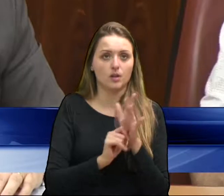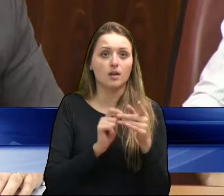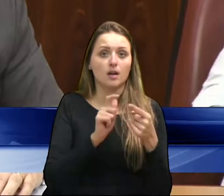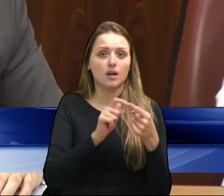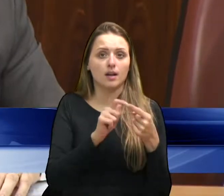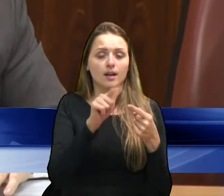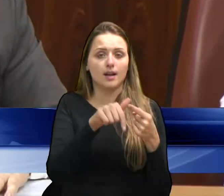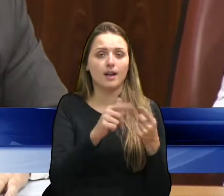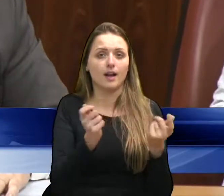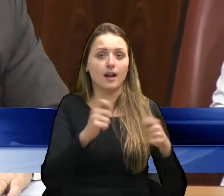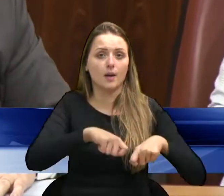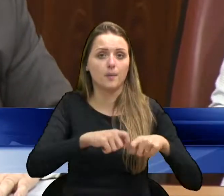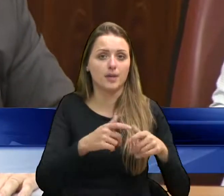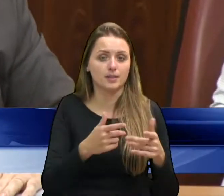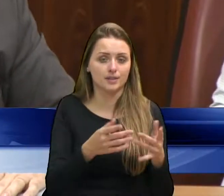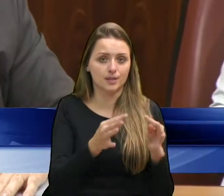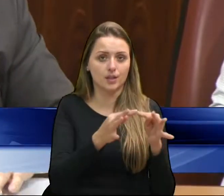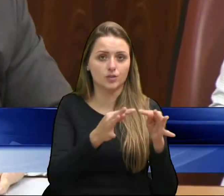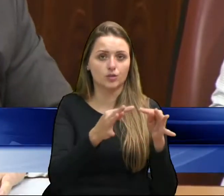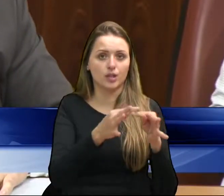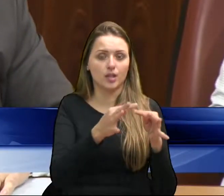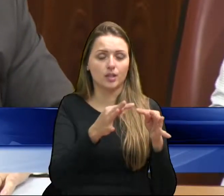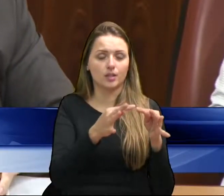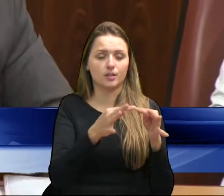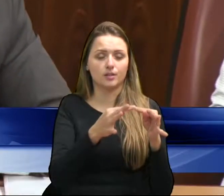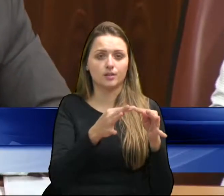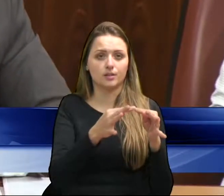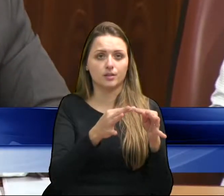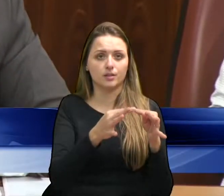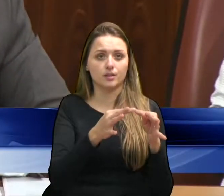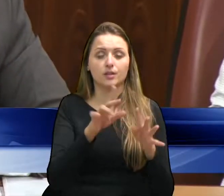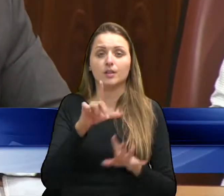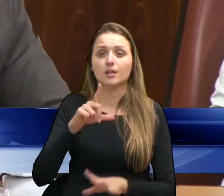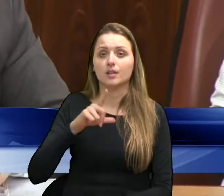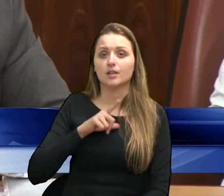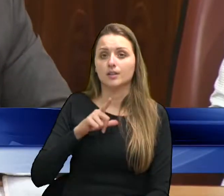capacitação técnica. Houve um